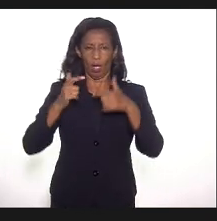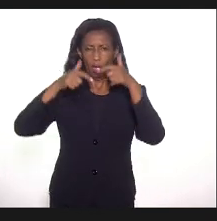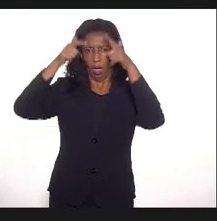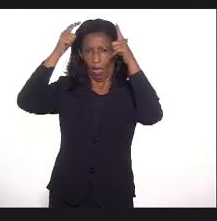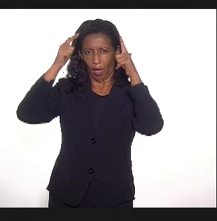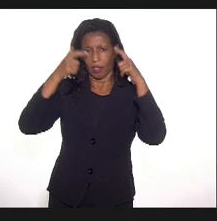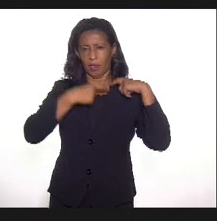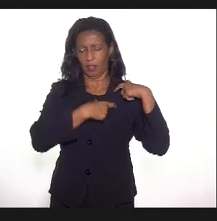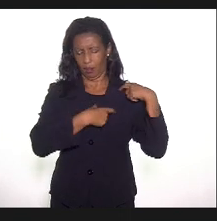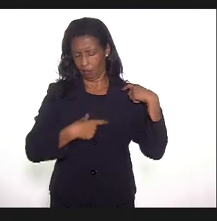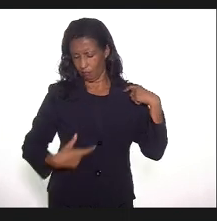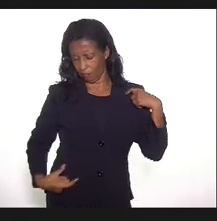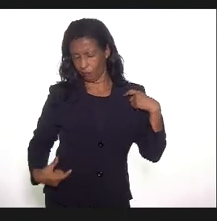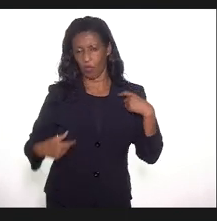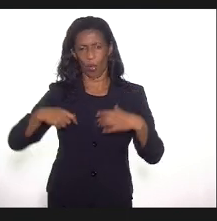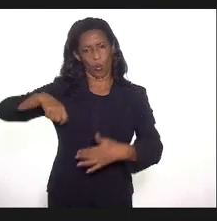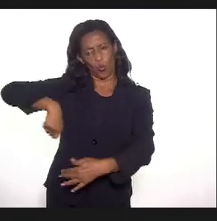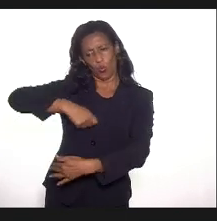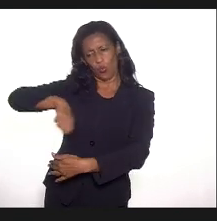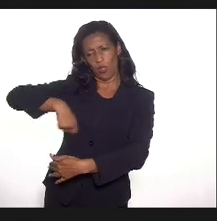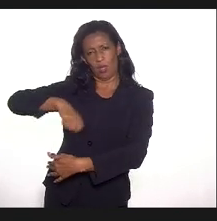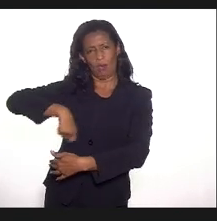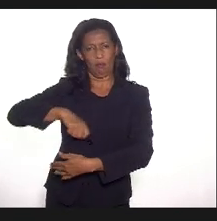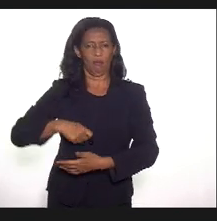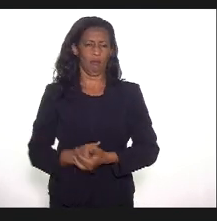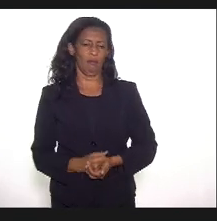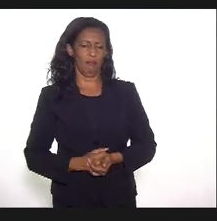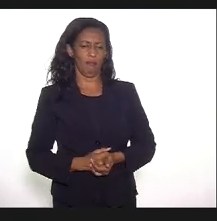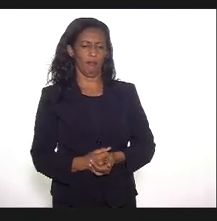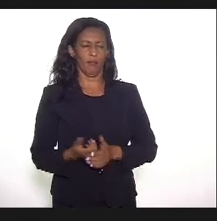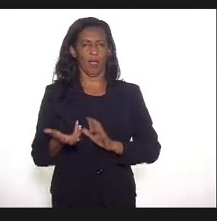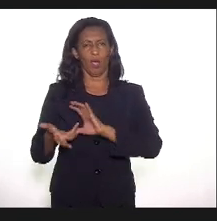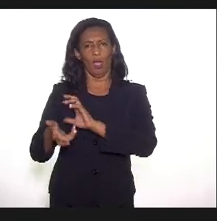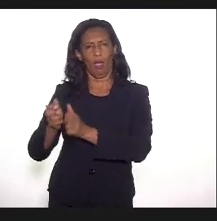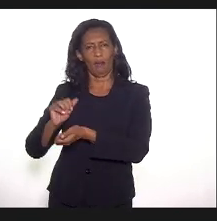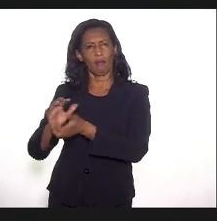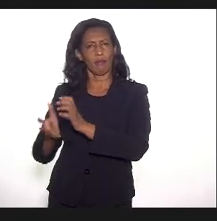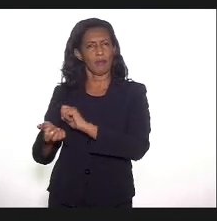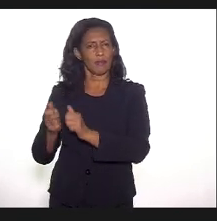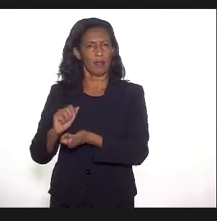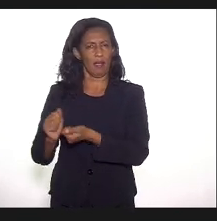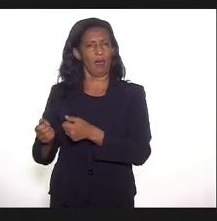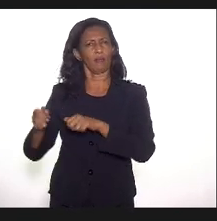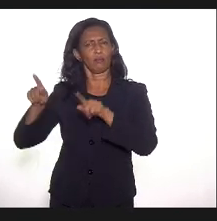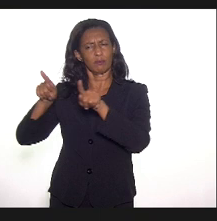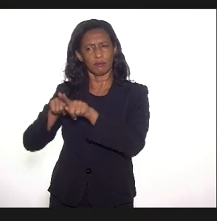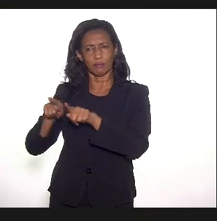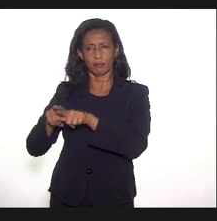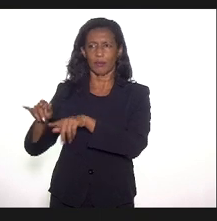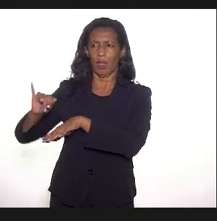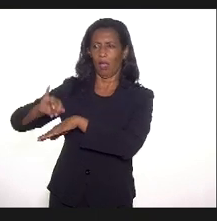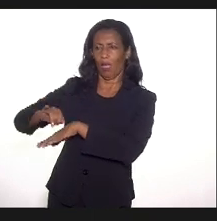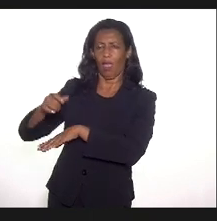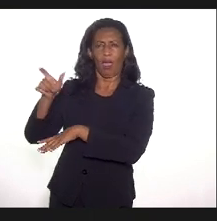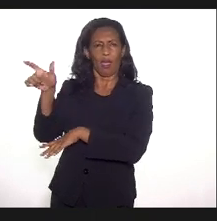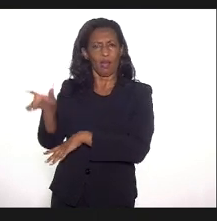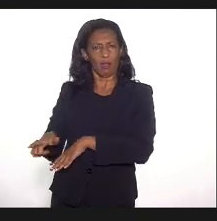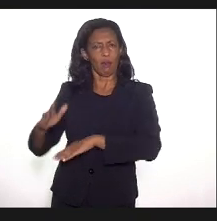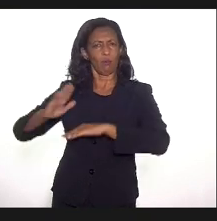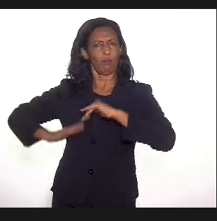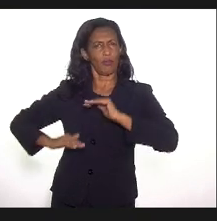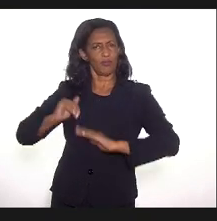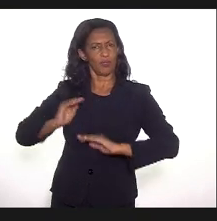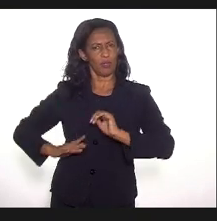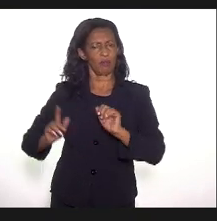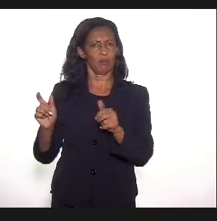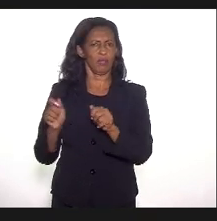concurso culinária do tomate, o artesanato que o município oferece a cada artesão que